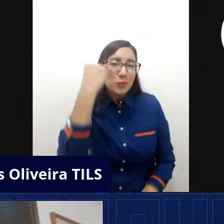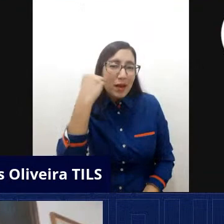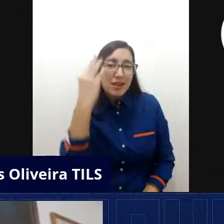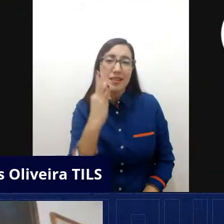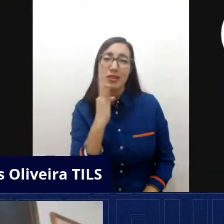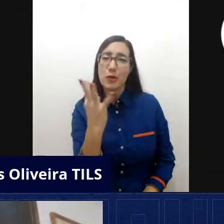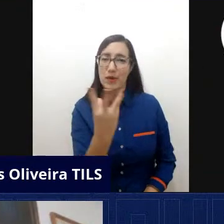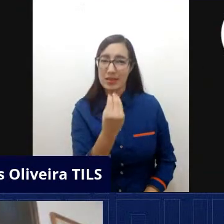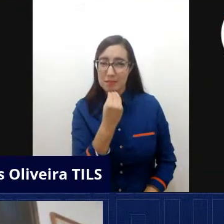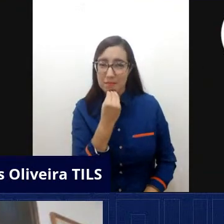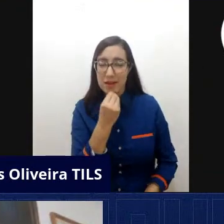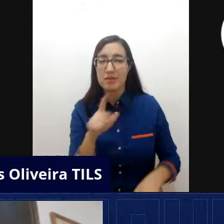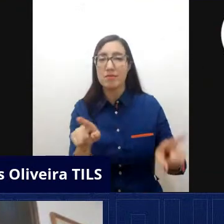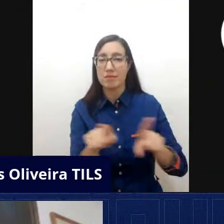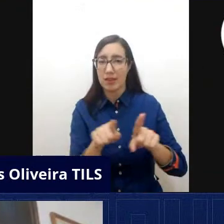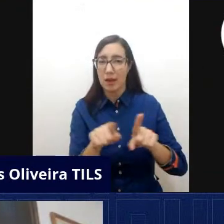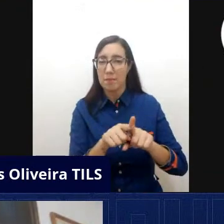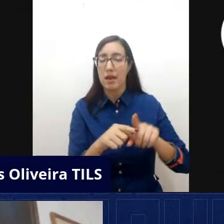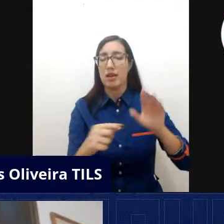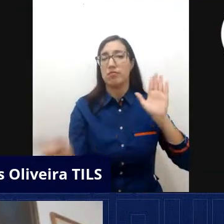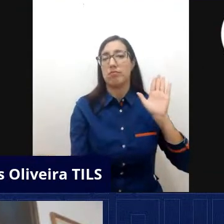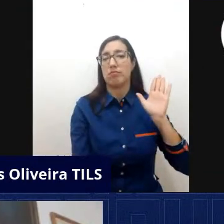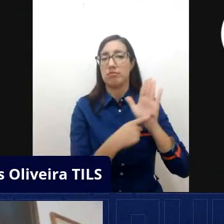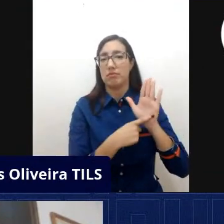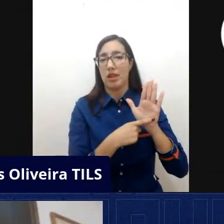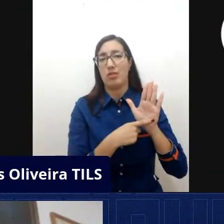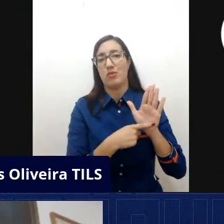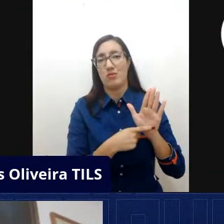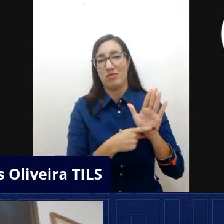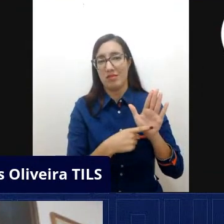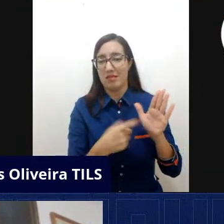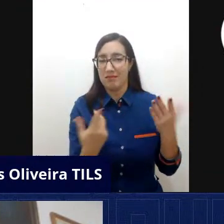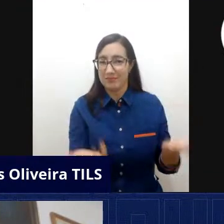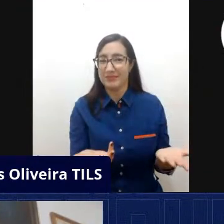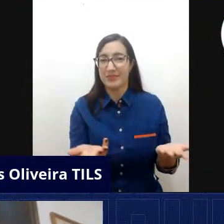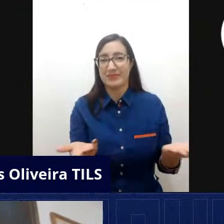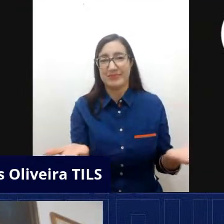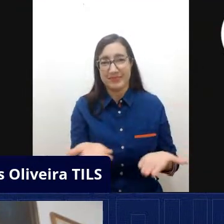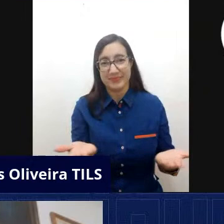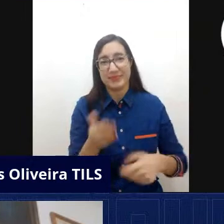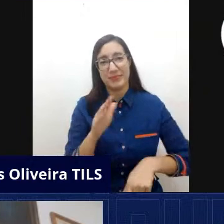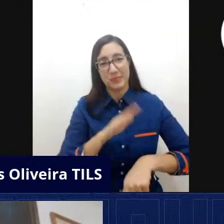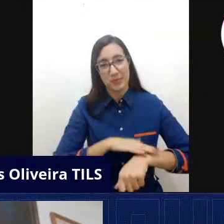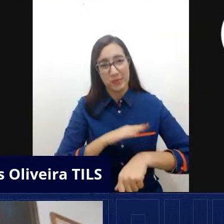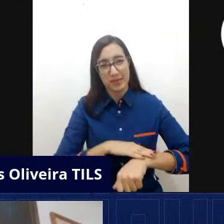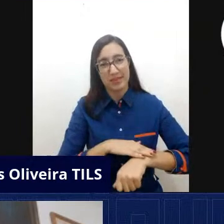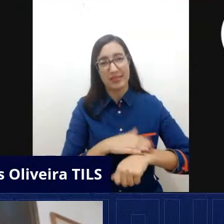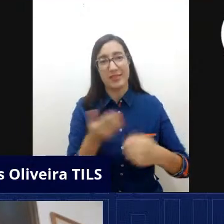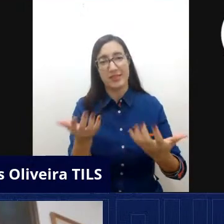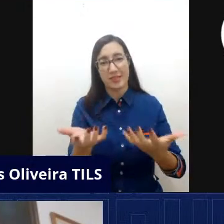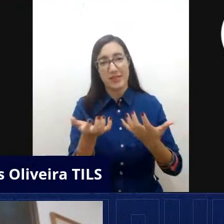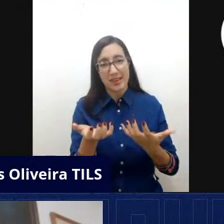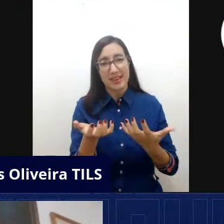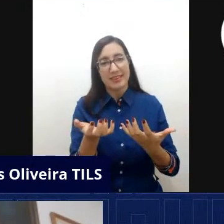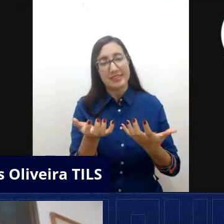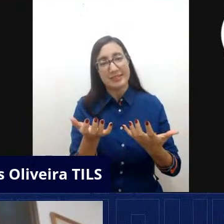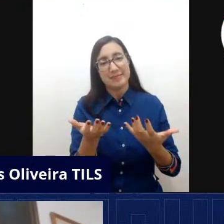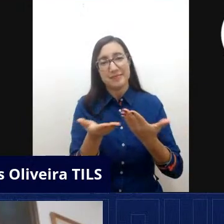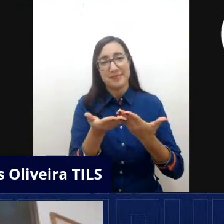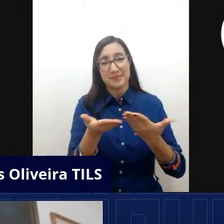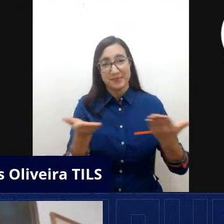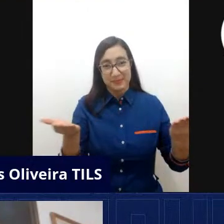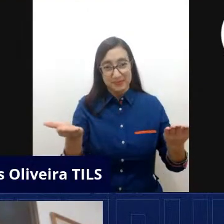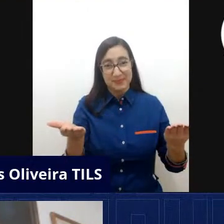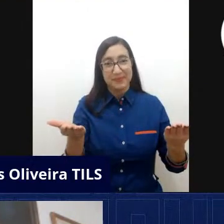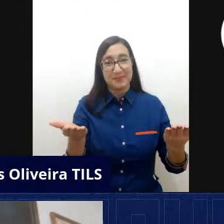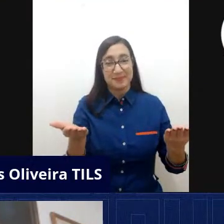anúncios. E nessas denúncias, eu quero aqui dedicar esse nosso momento, né, à Mirtes e à